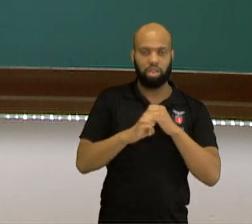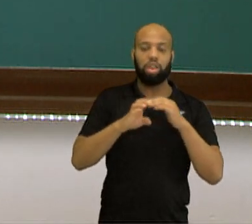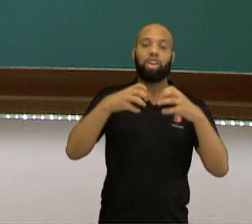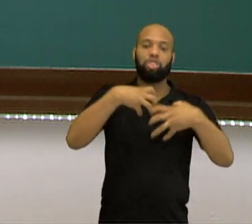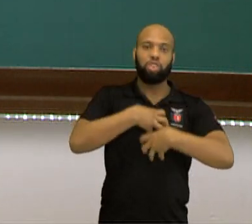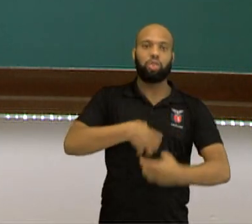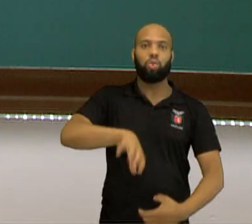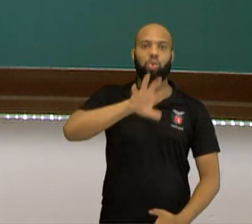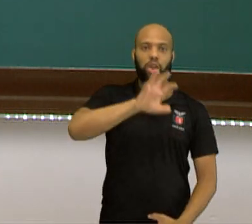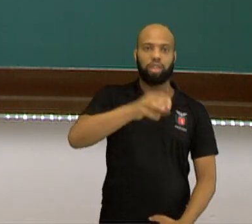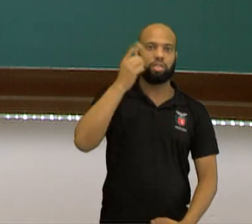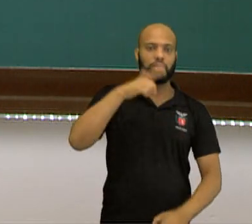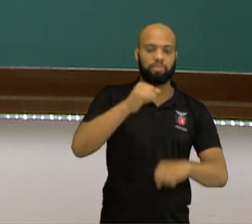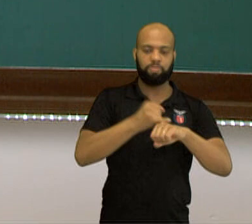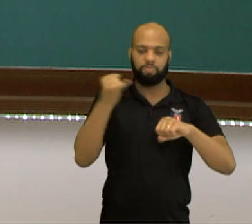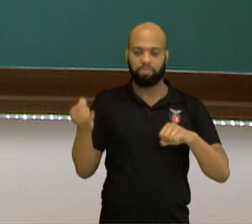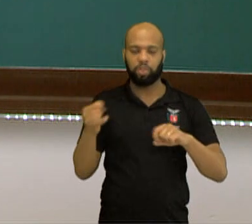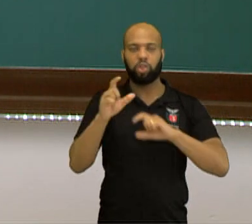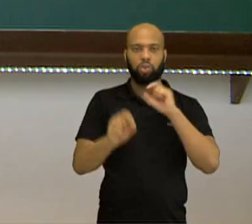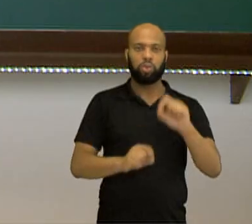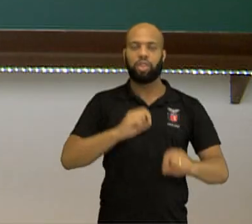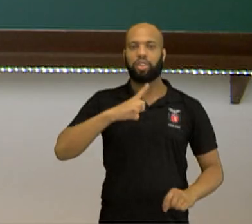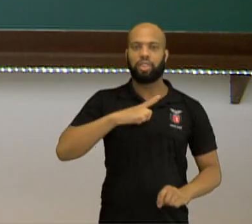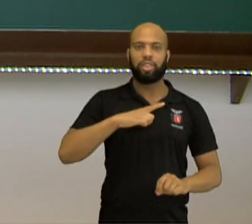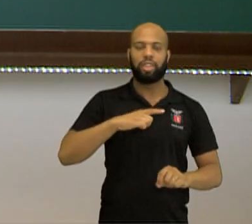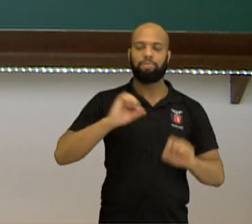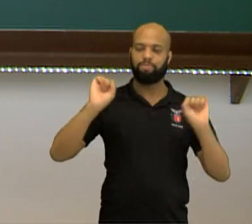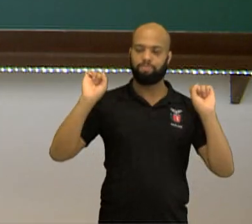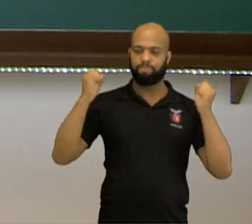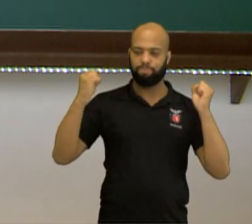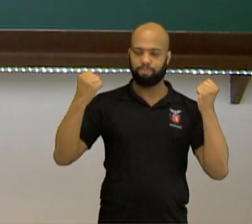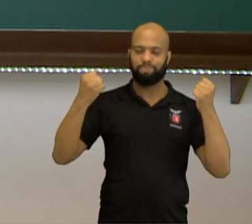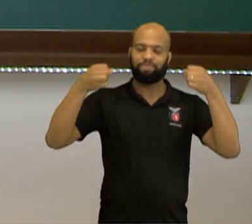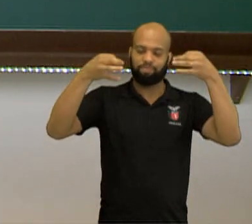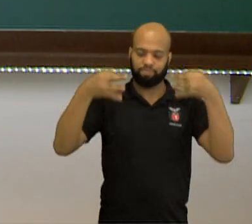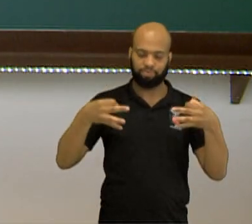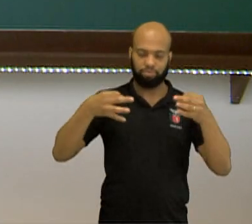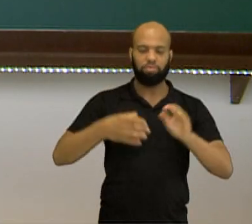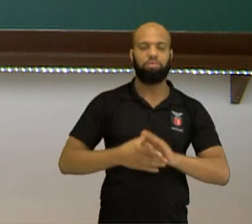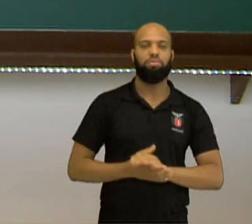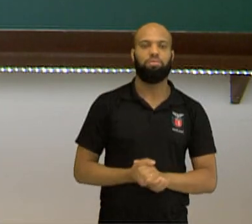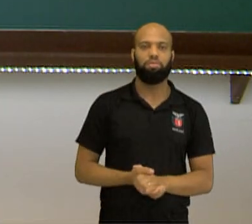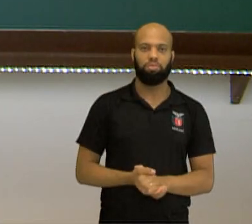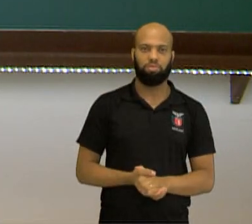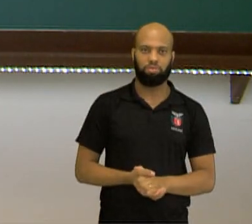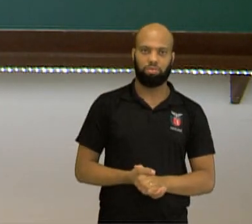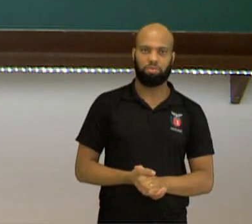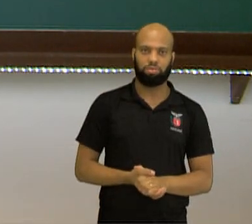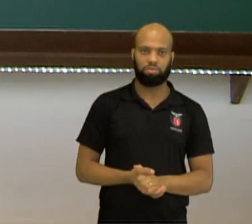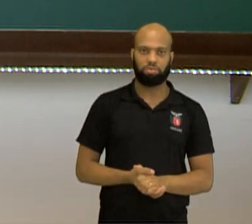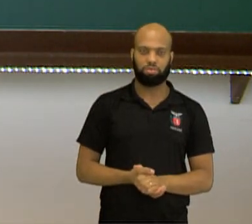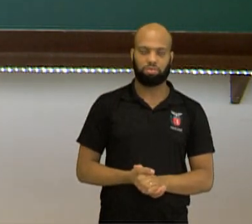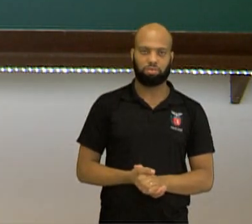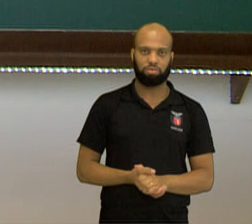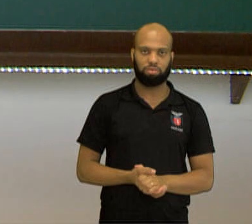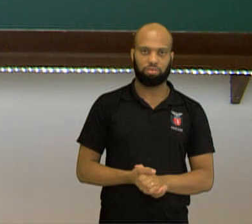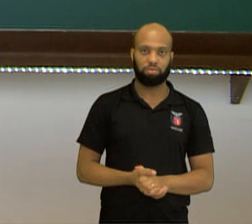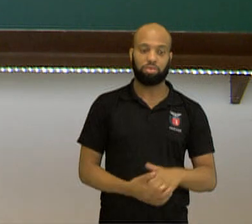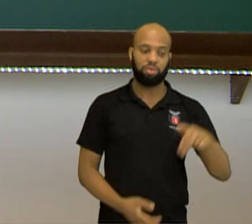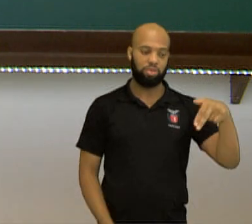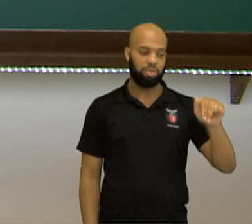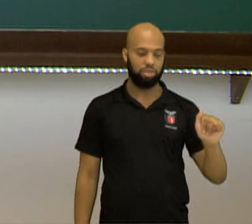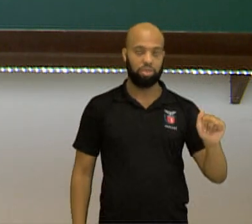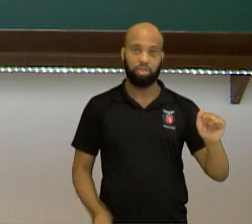possam alcançar isso ao qual eu chamei de estabilidade, possuir 8 elétrons na última camada. O sódio, por